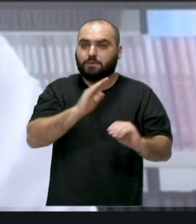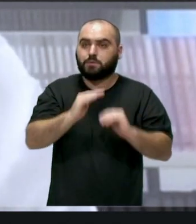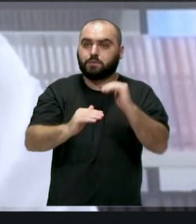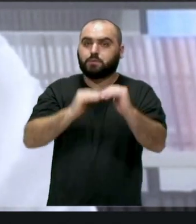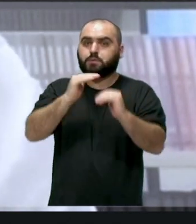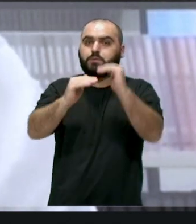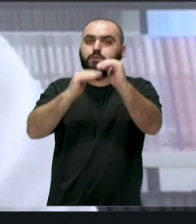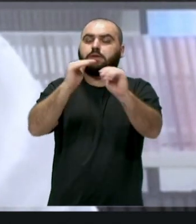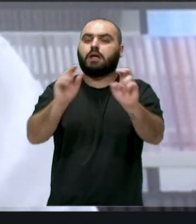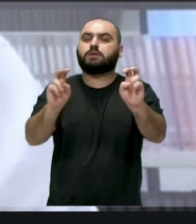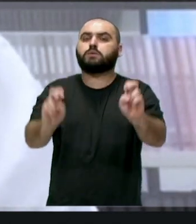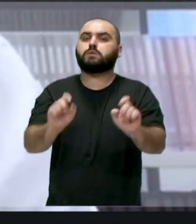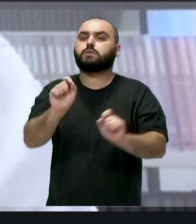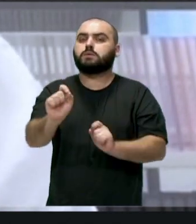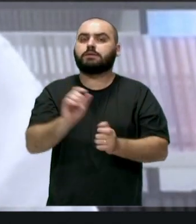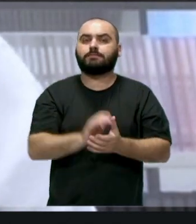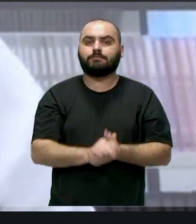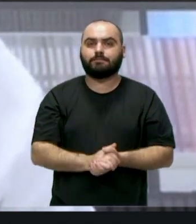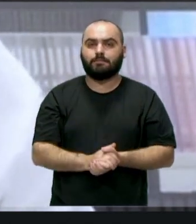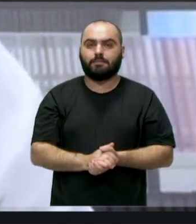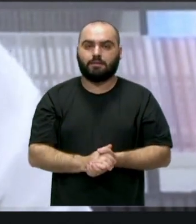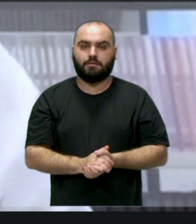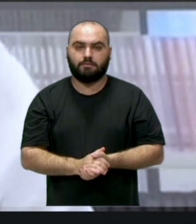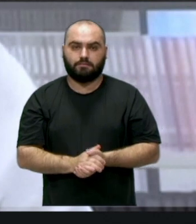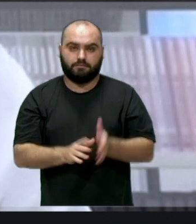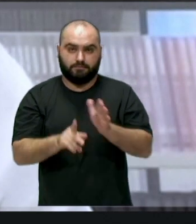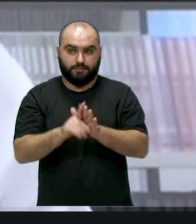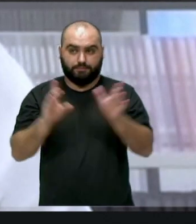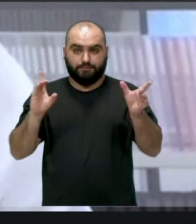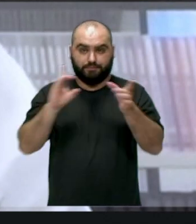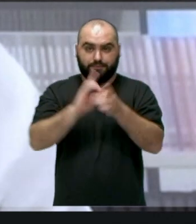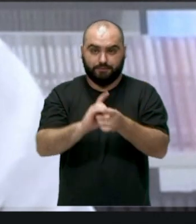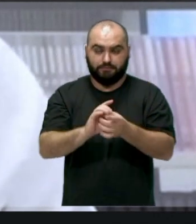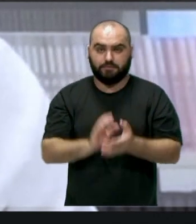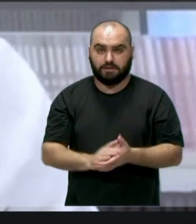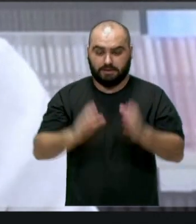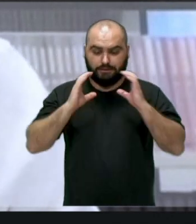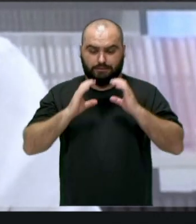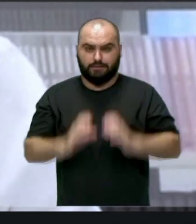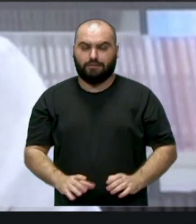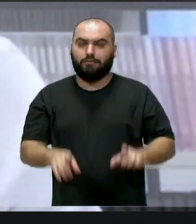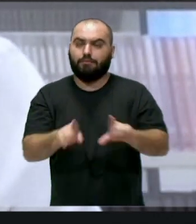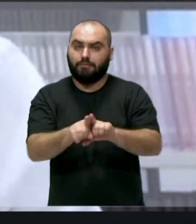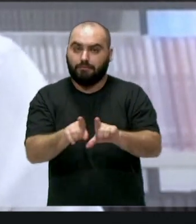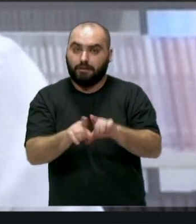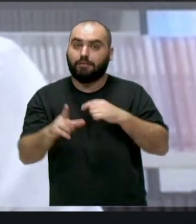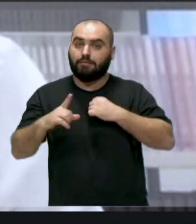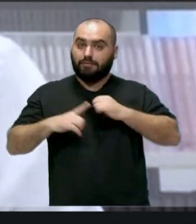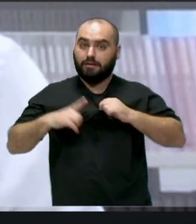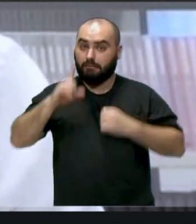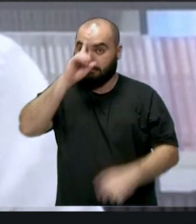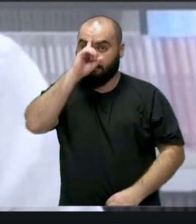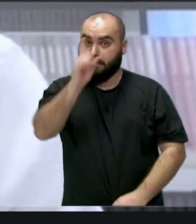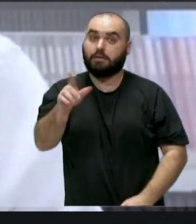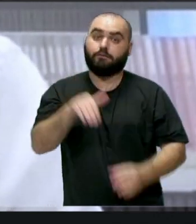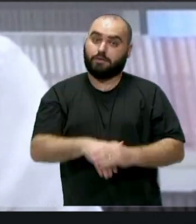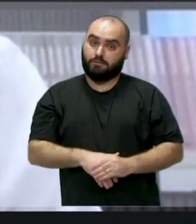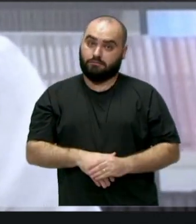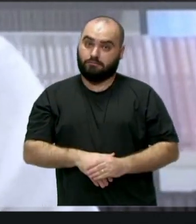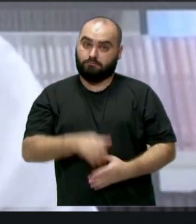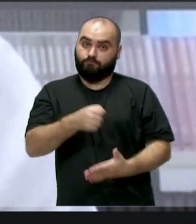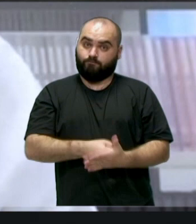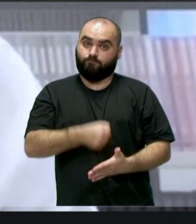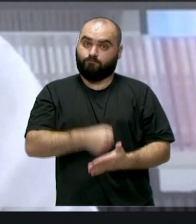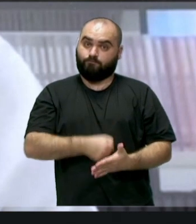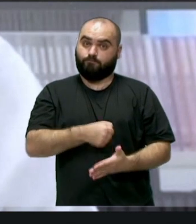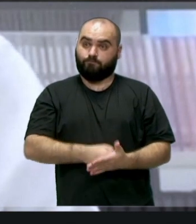à questão de república e sentimento democrático, de cidadania, porque temos hoje o voto obrigatório, né? Então isso é